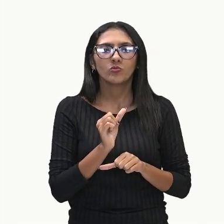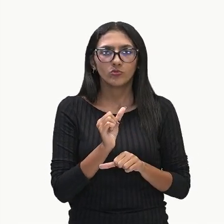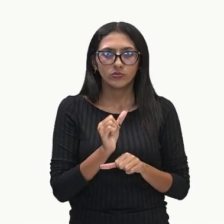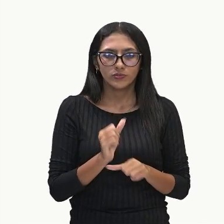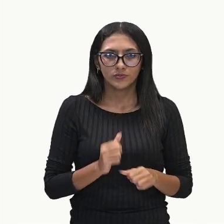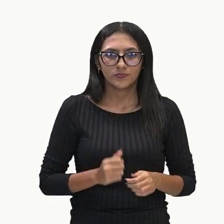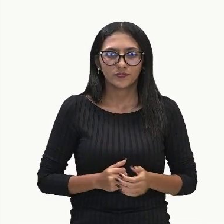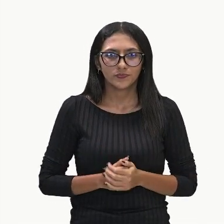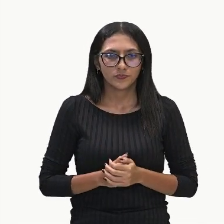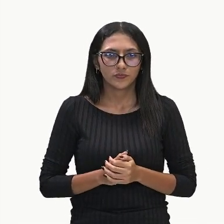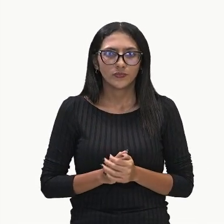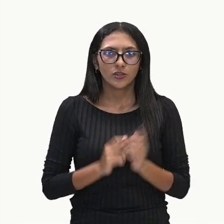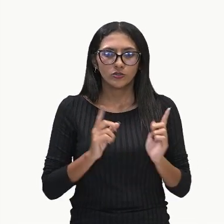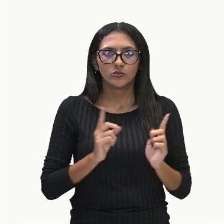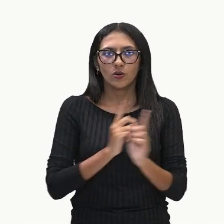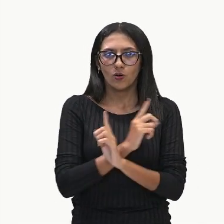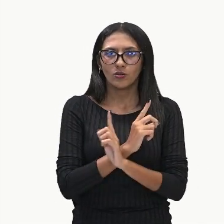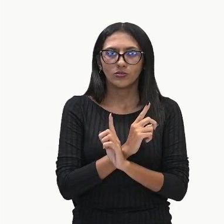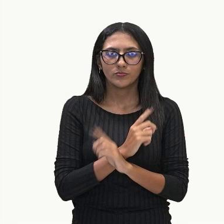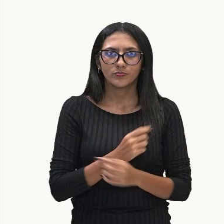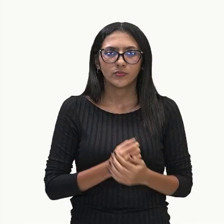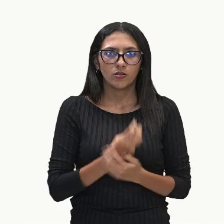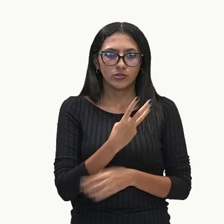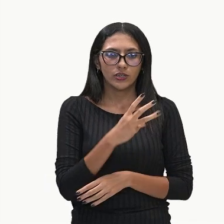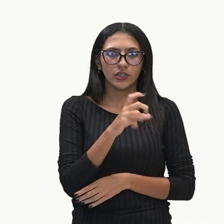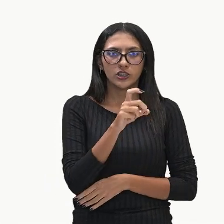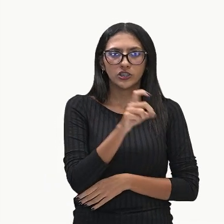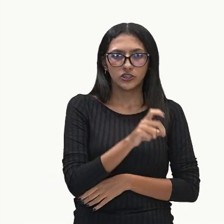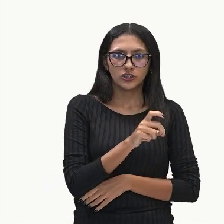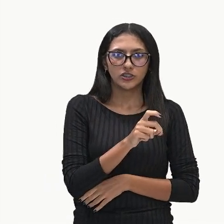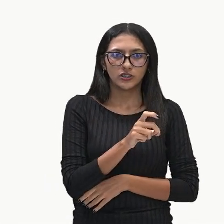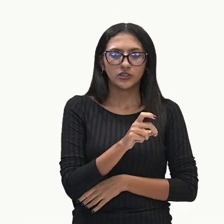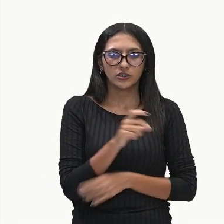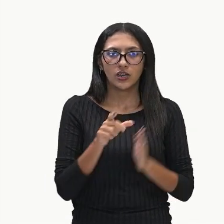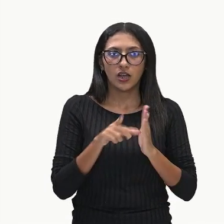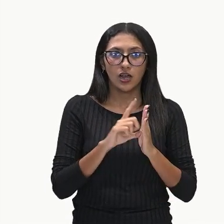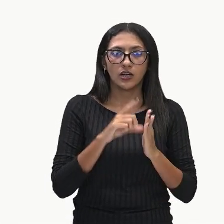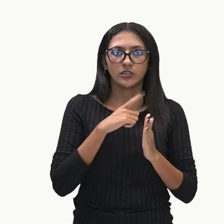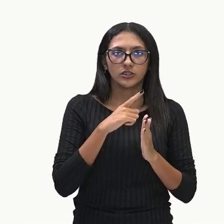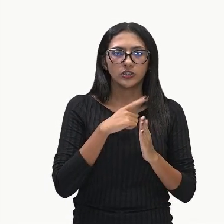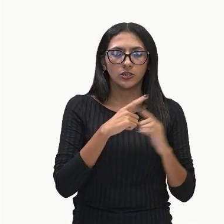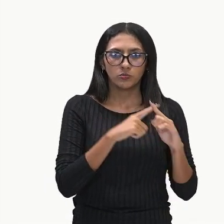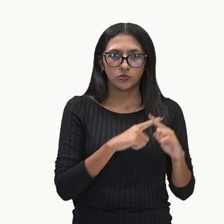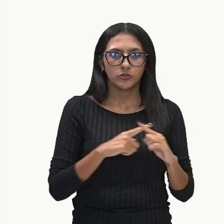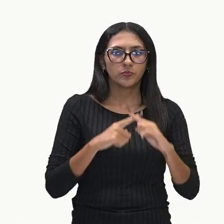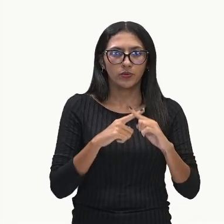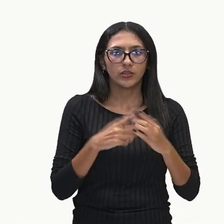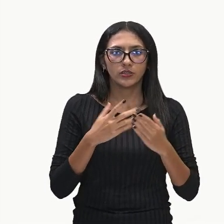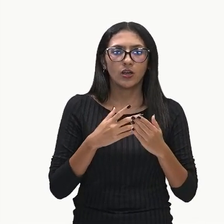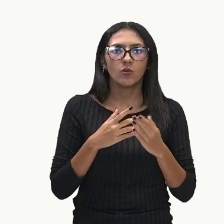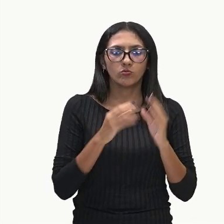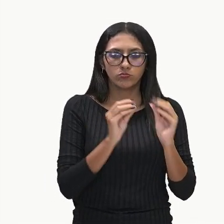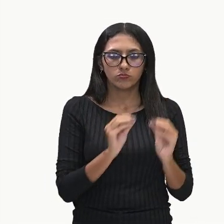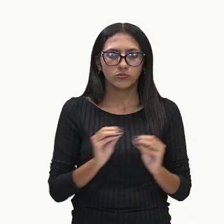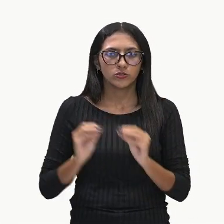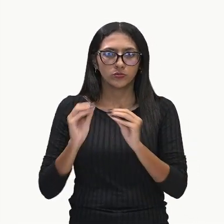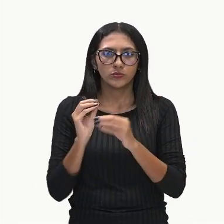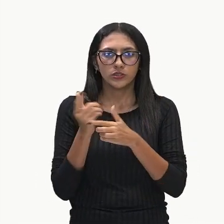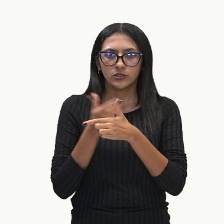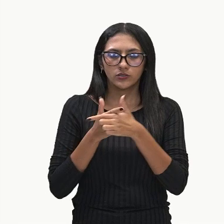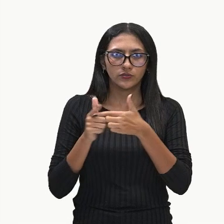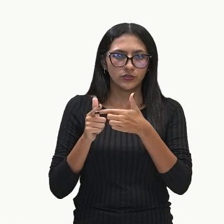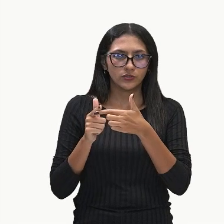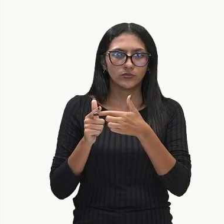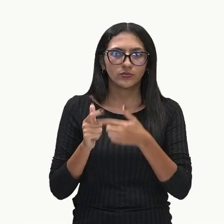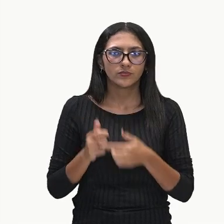operação inversa. O 3, ele está sendo o quê? Multiplicado. Então, ele vai passar para o outro lado,